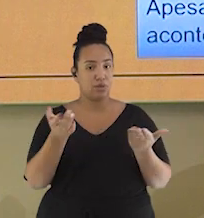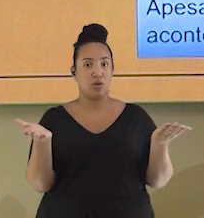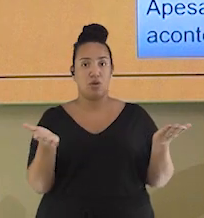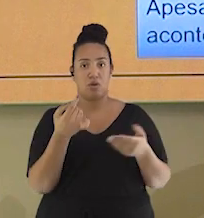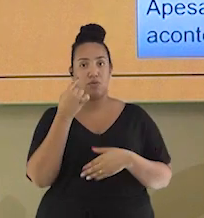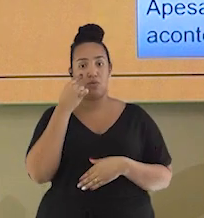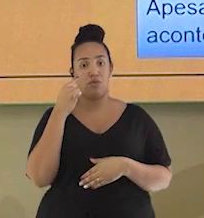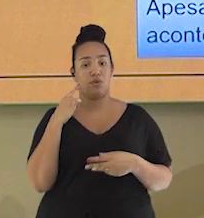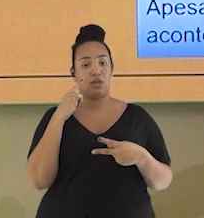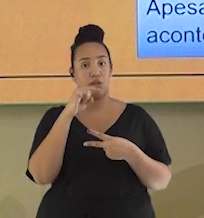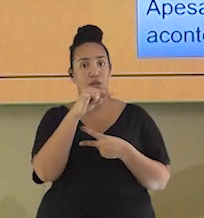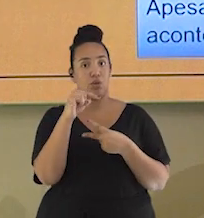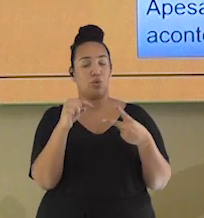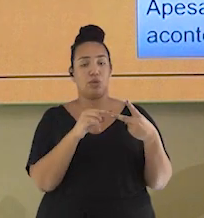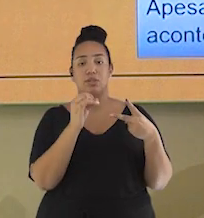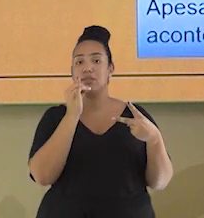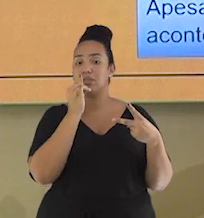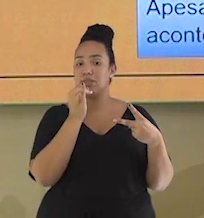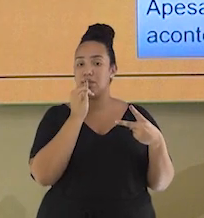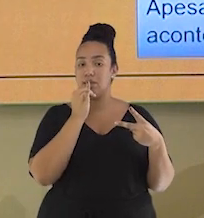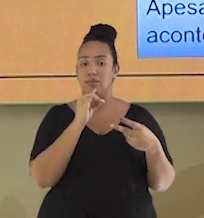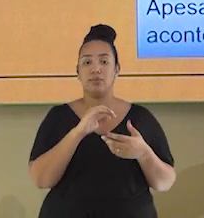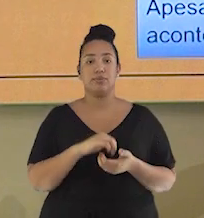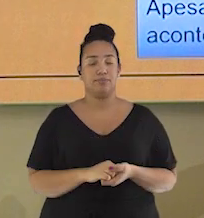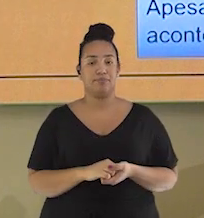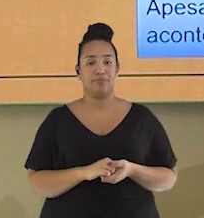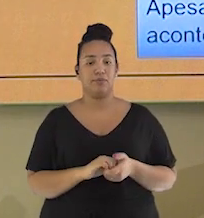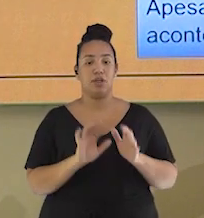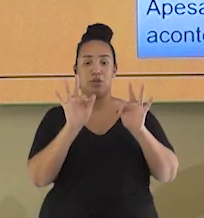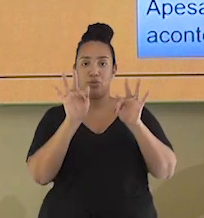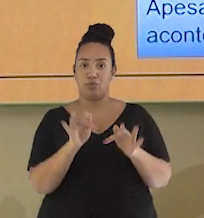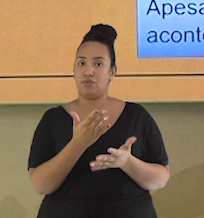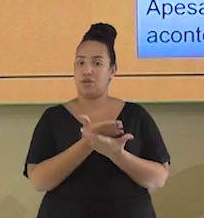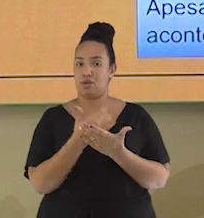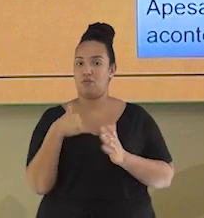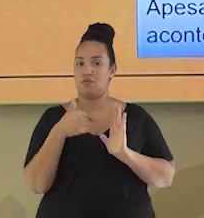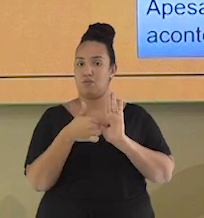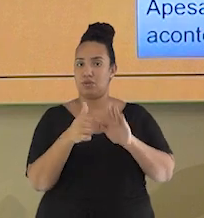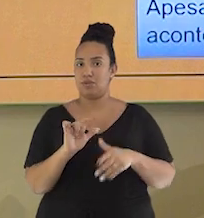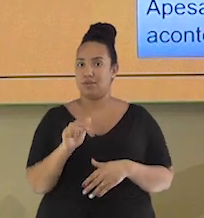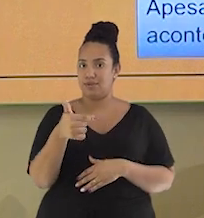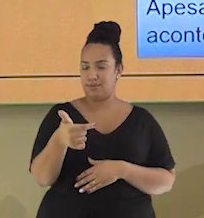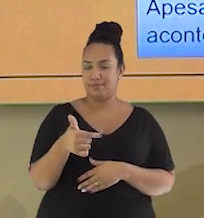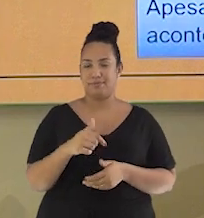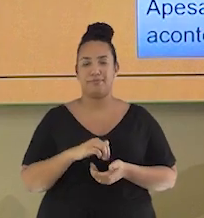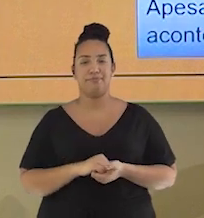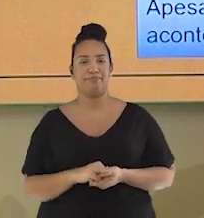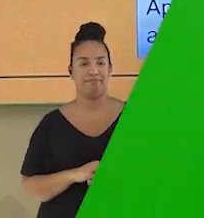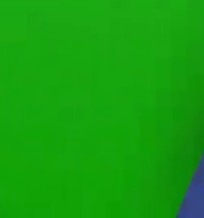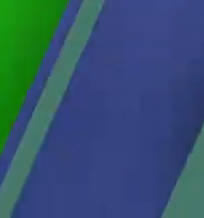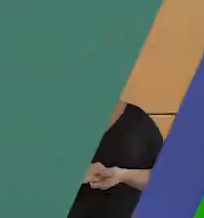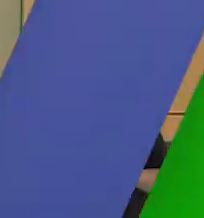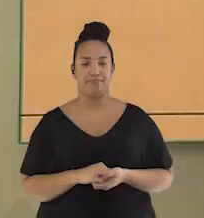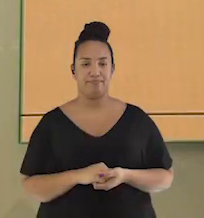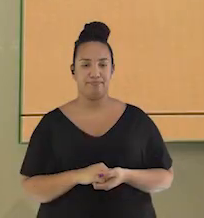dois exemplos agora aqui comigo e tem mais um no finalzinho. Espera aí que eu já volto.